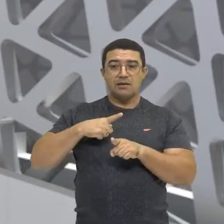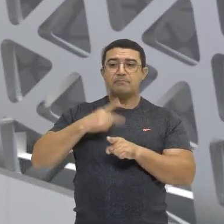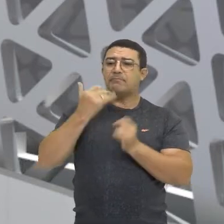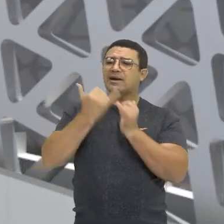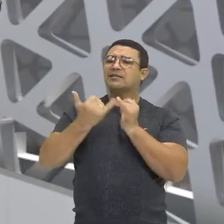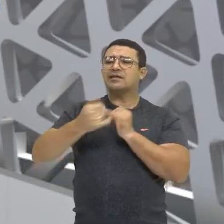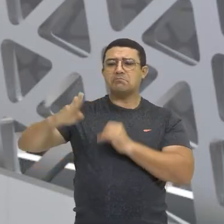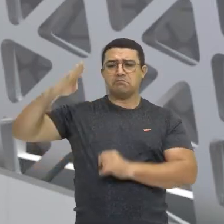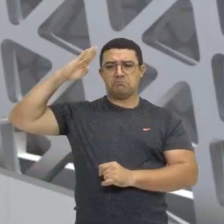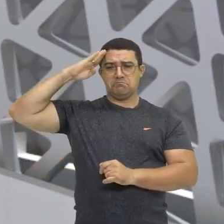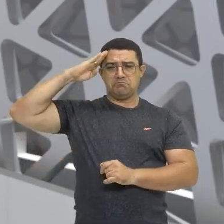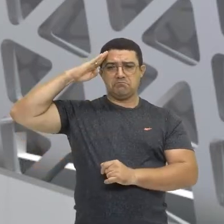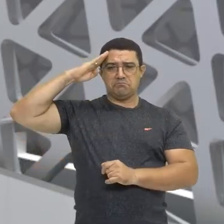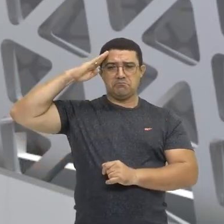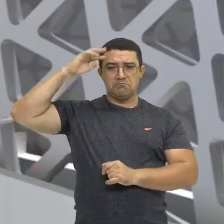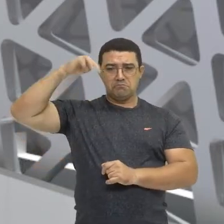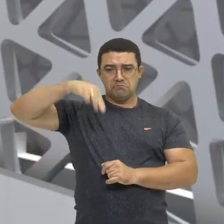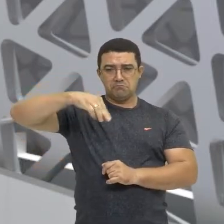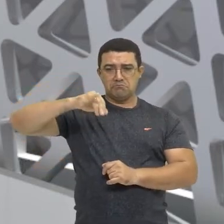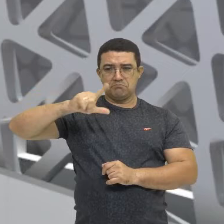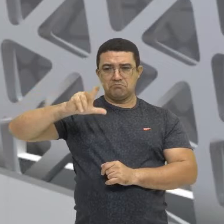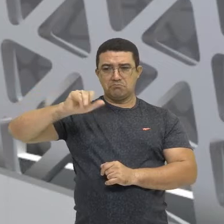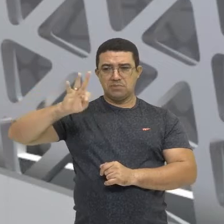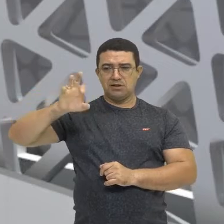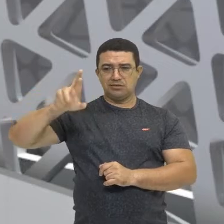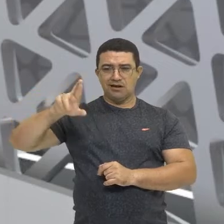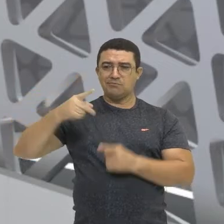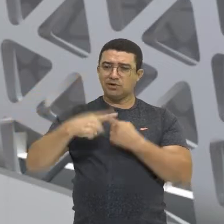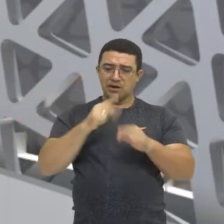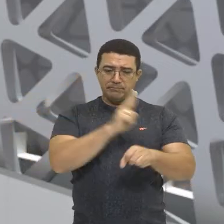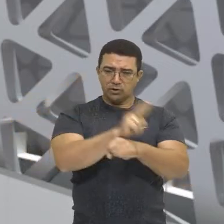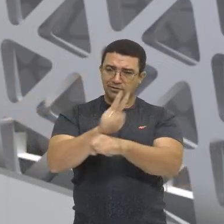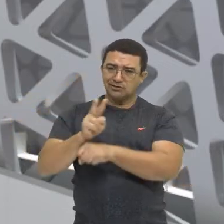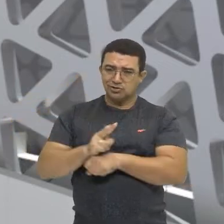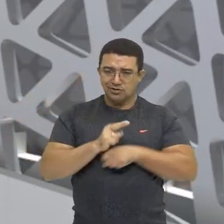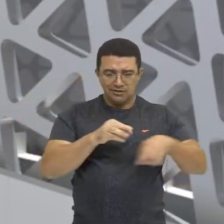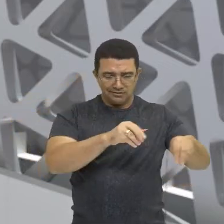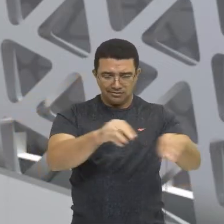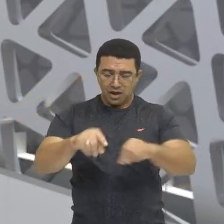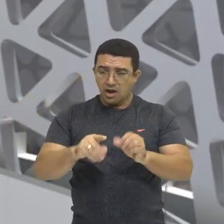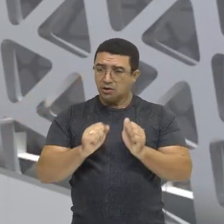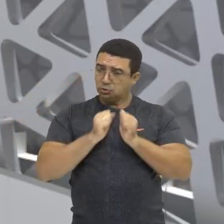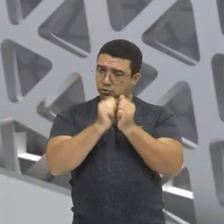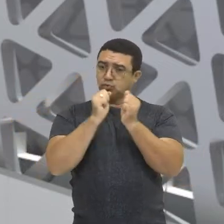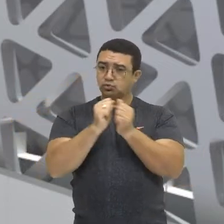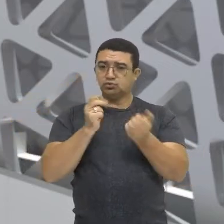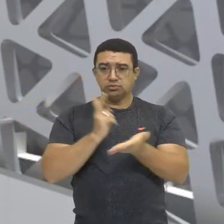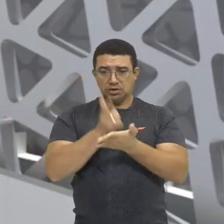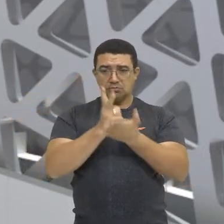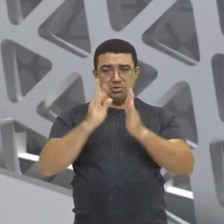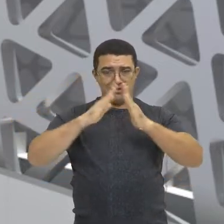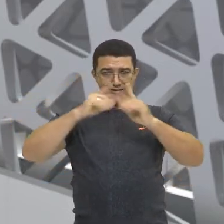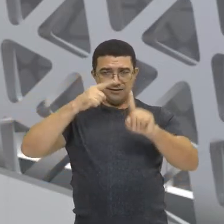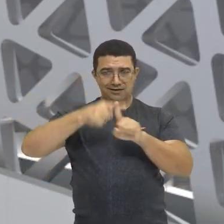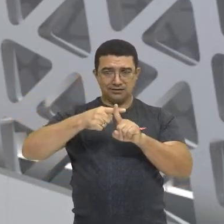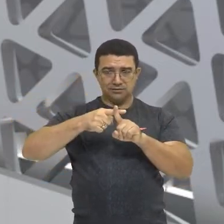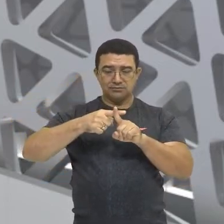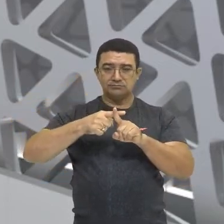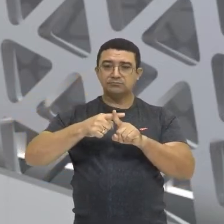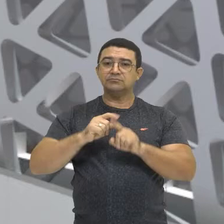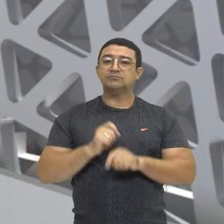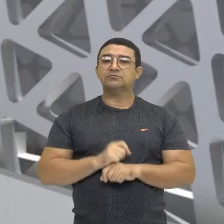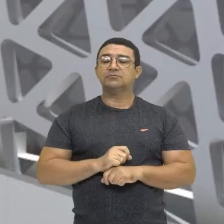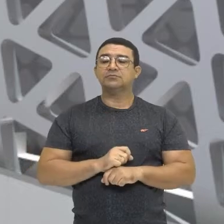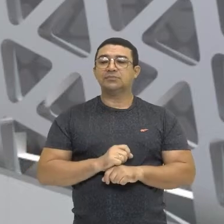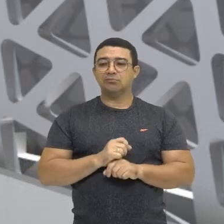terras e estar junto da nobreza e junto da igreja. A igreja também tinha um exército. Então, isso também vai ser transferido